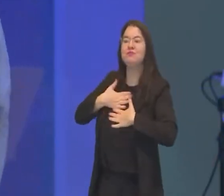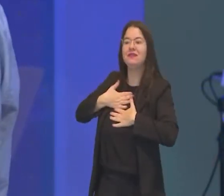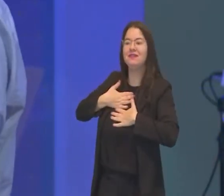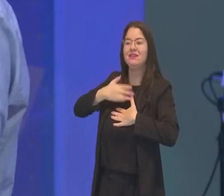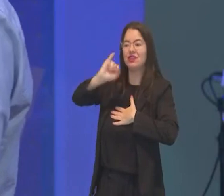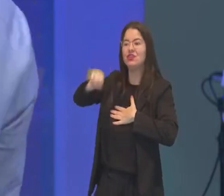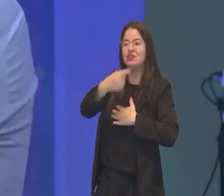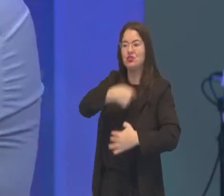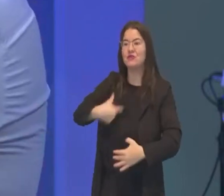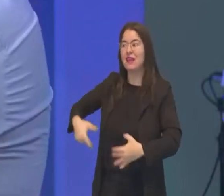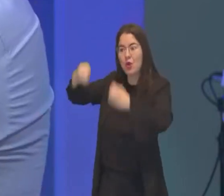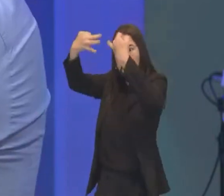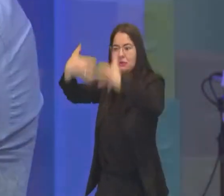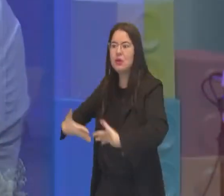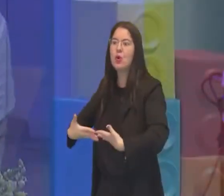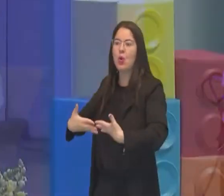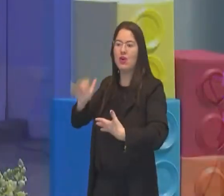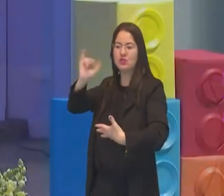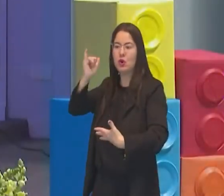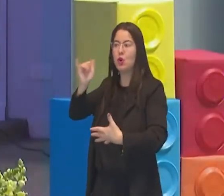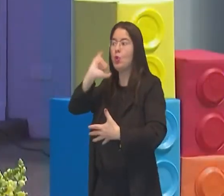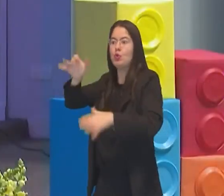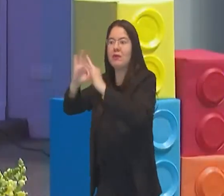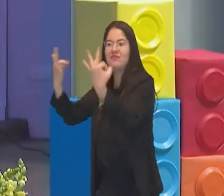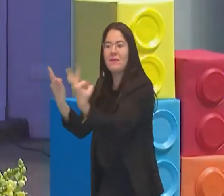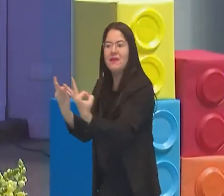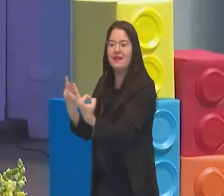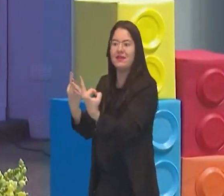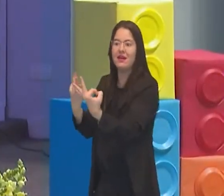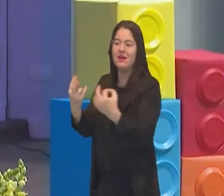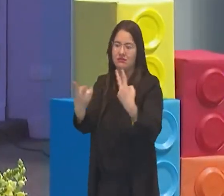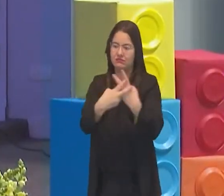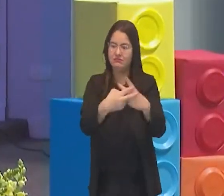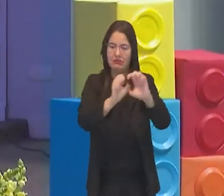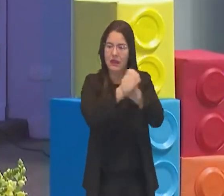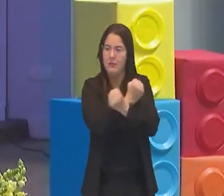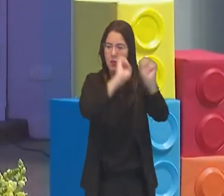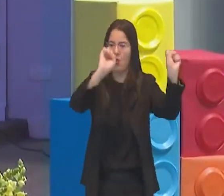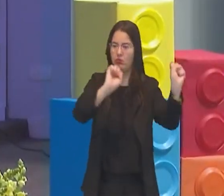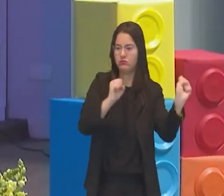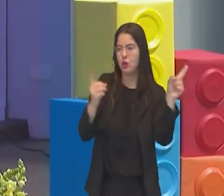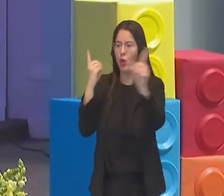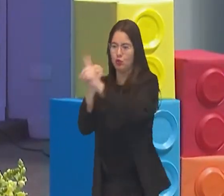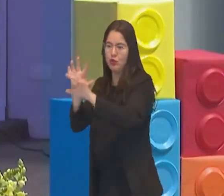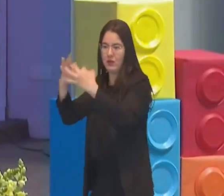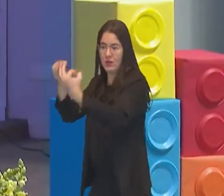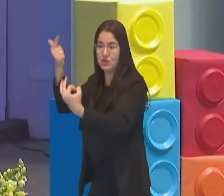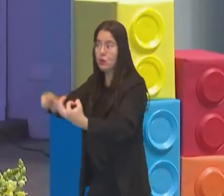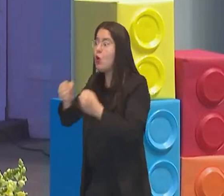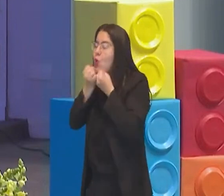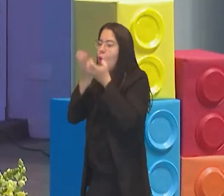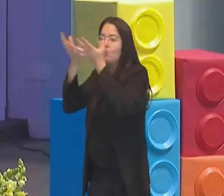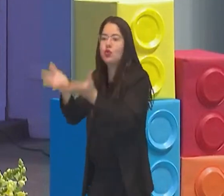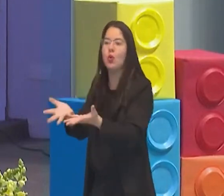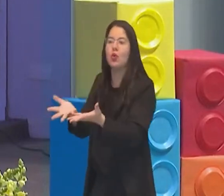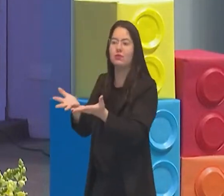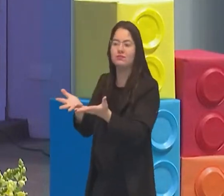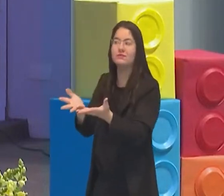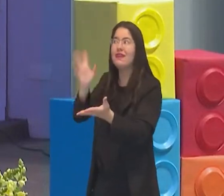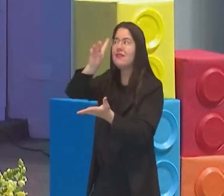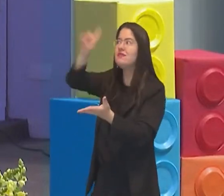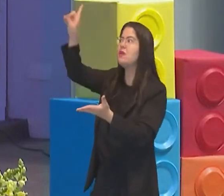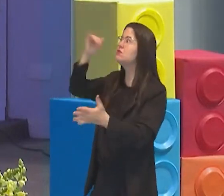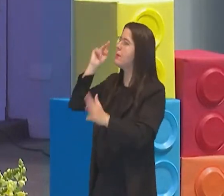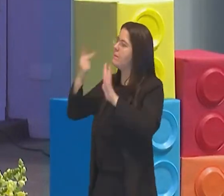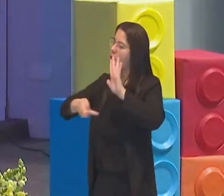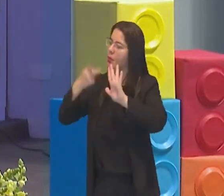comigo. Deus é fiel. Pai, Ele tinha feito uma promessa de que a sua descendência seria grande, e Ele